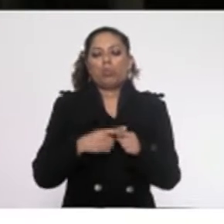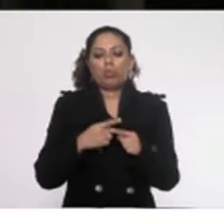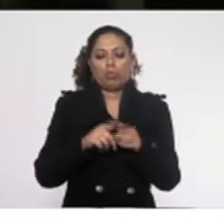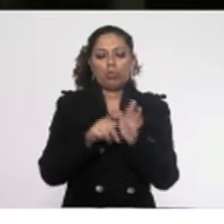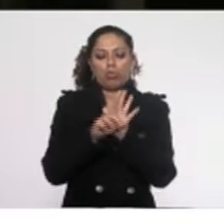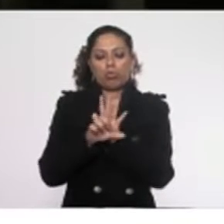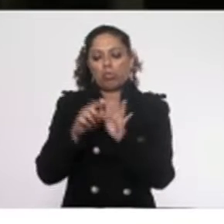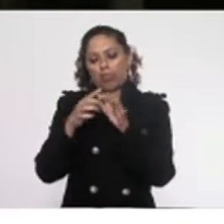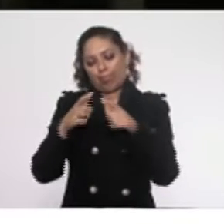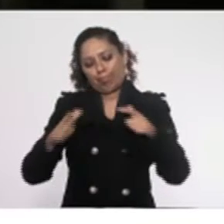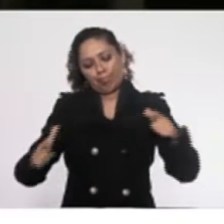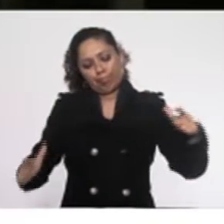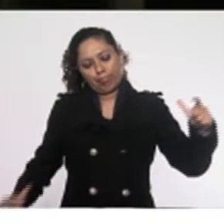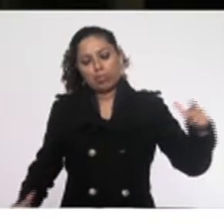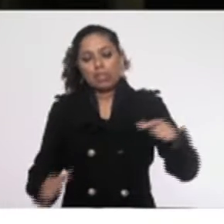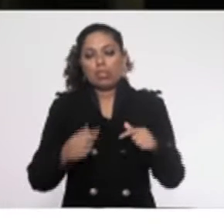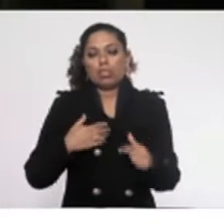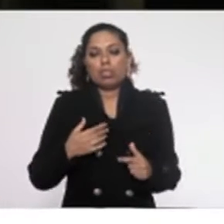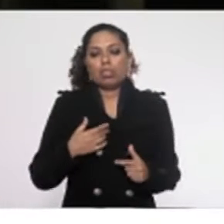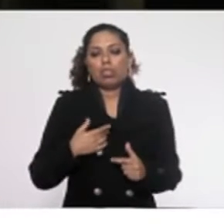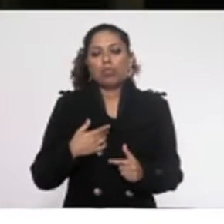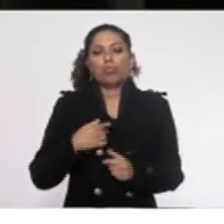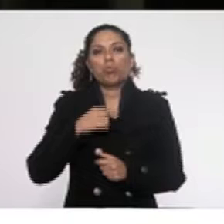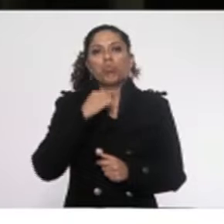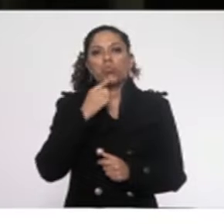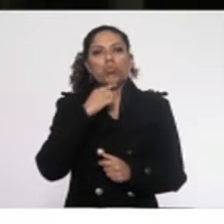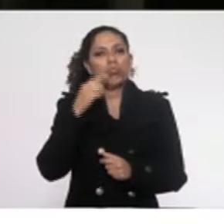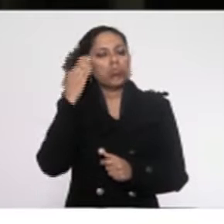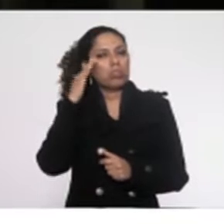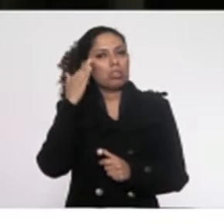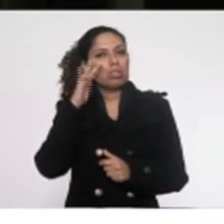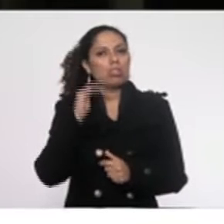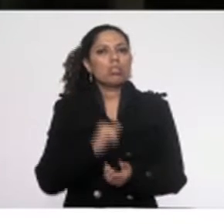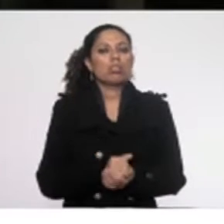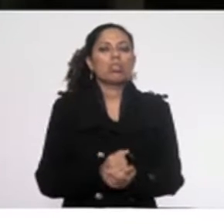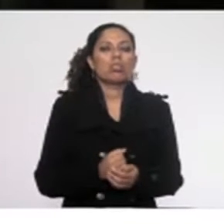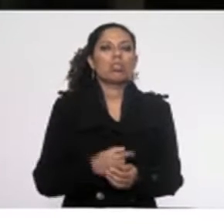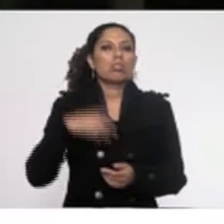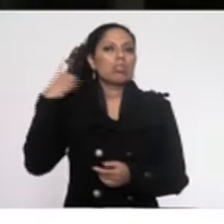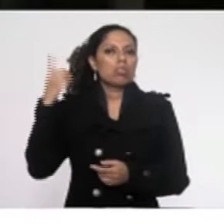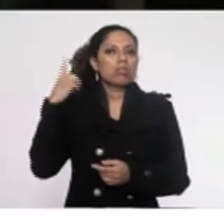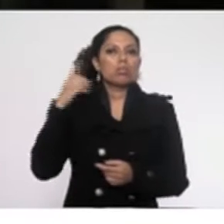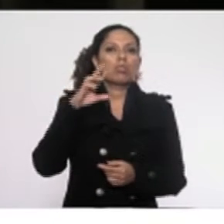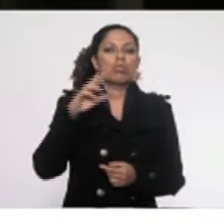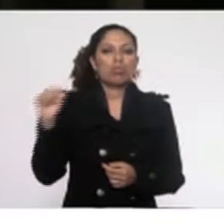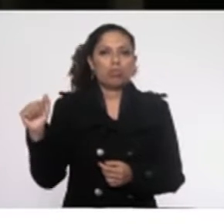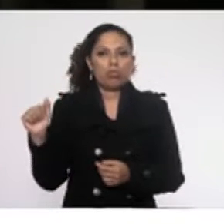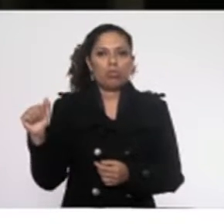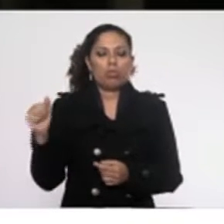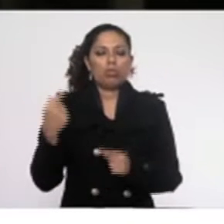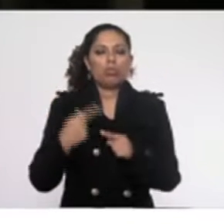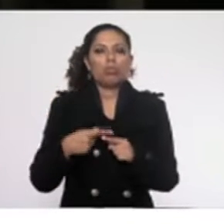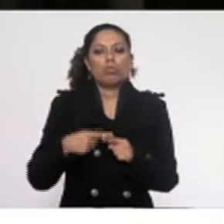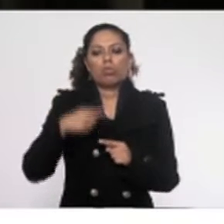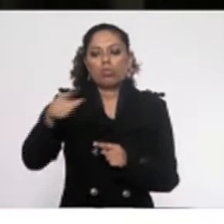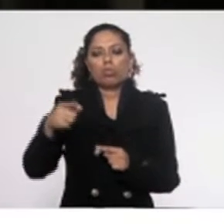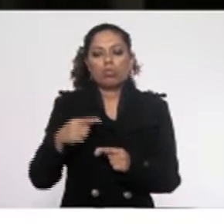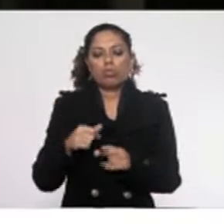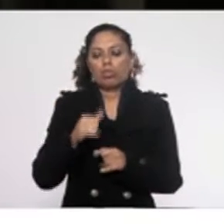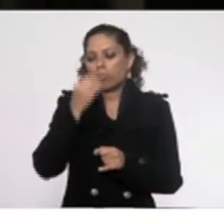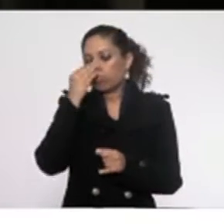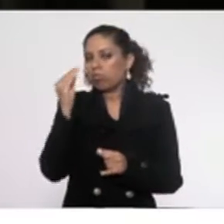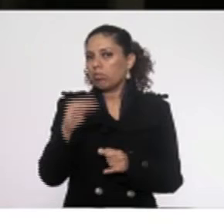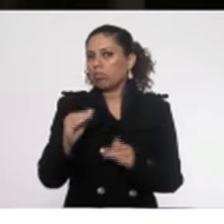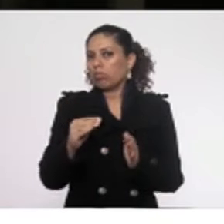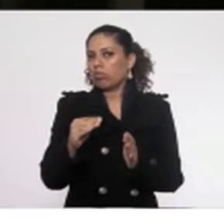grande, eu não consigo entender, deputado Rodrigo Amorim, por que o senhor